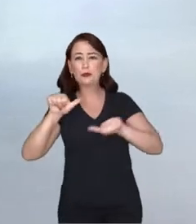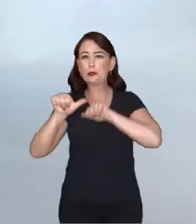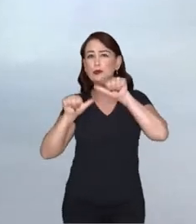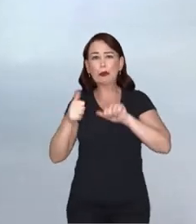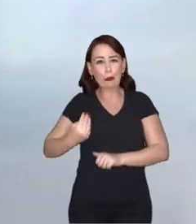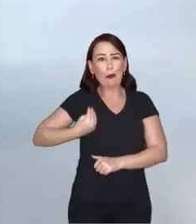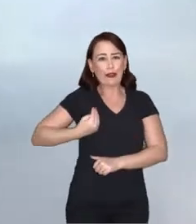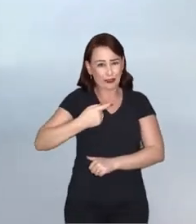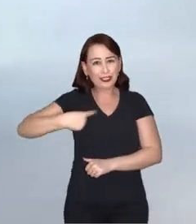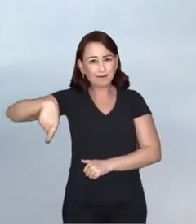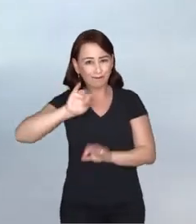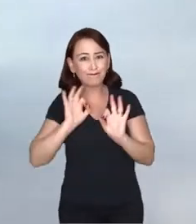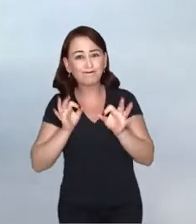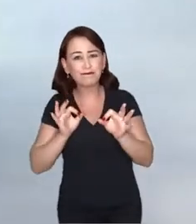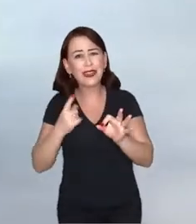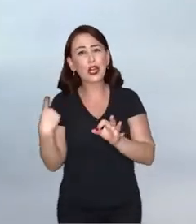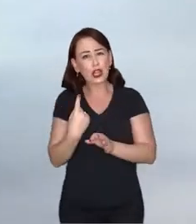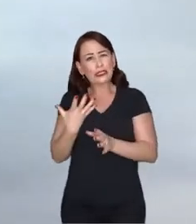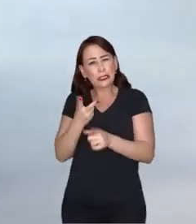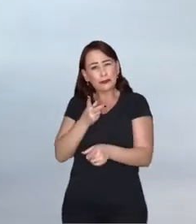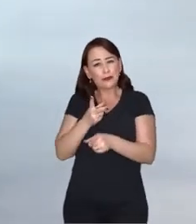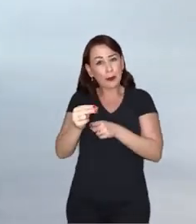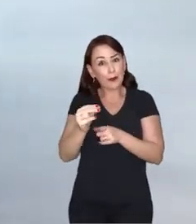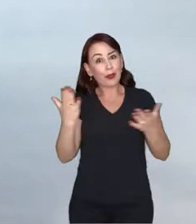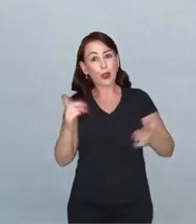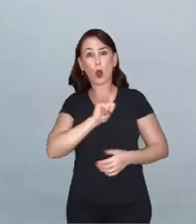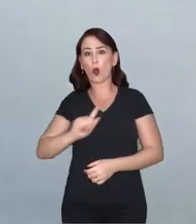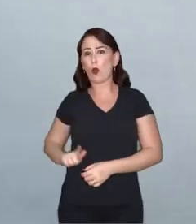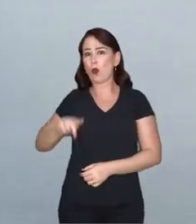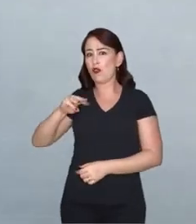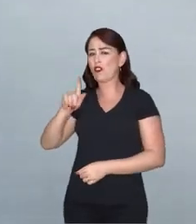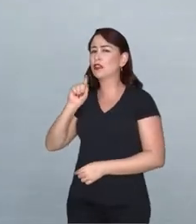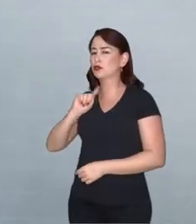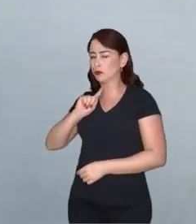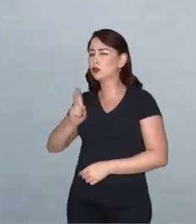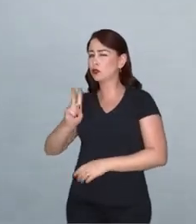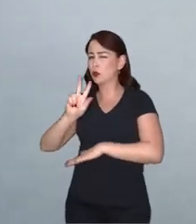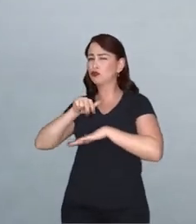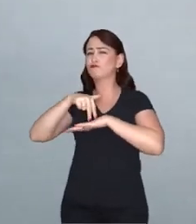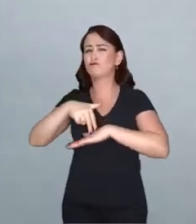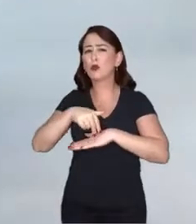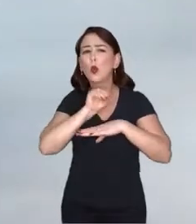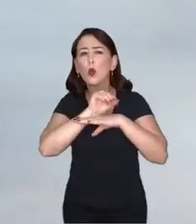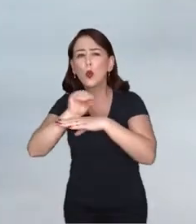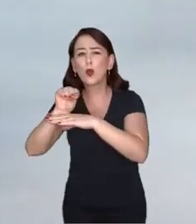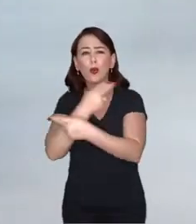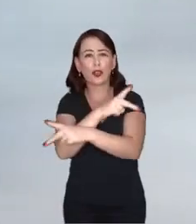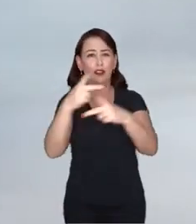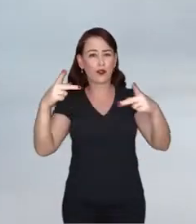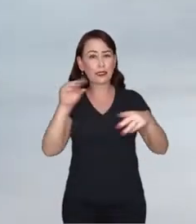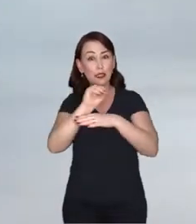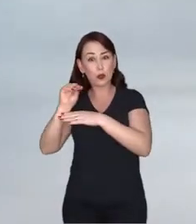A pandemia mudou a vida de todo mundo. Para superá-la, o governo de Minas continua sempre presente. Além de cuidar